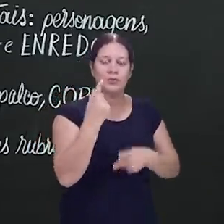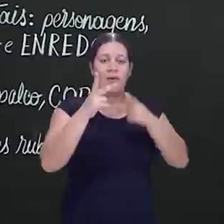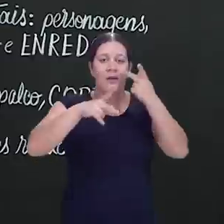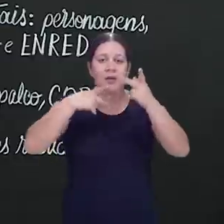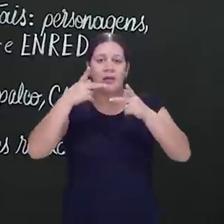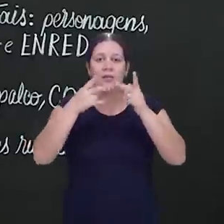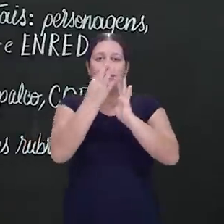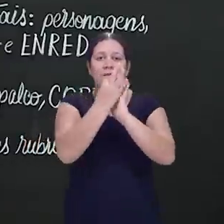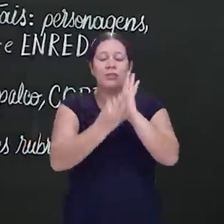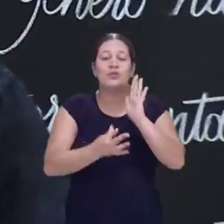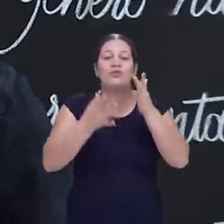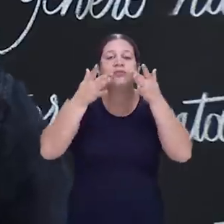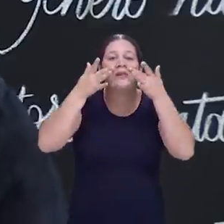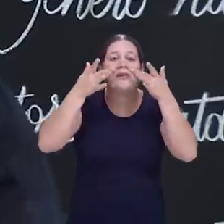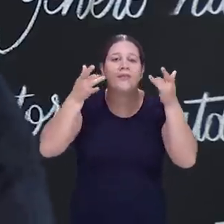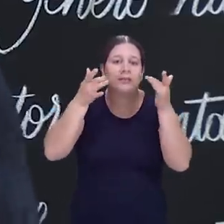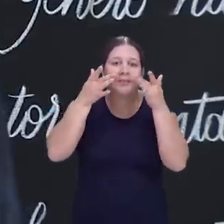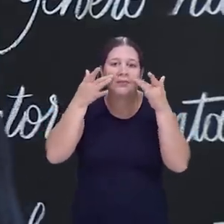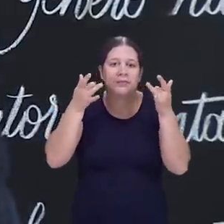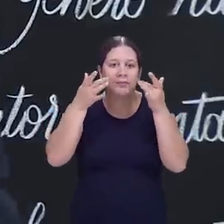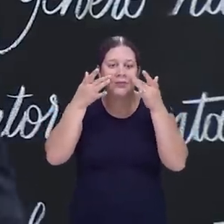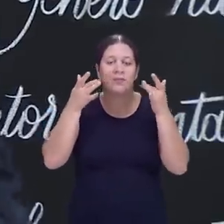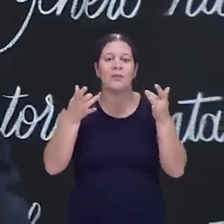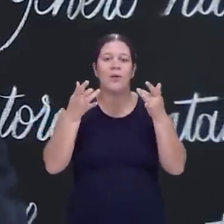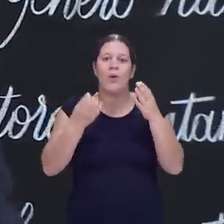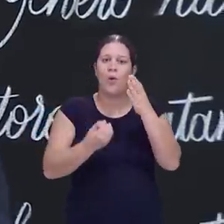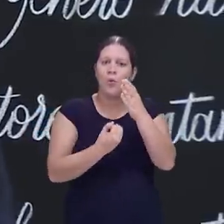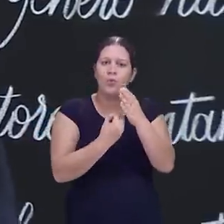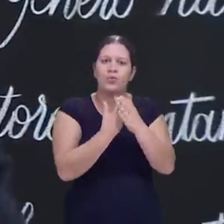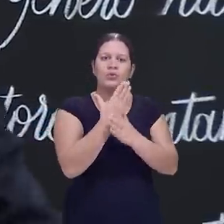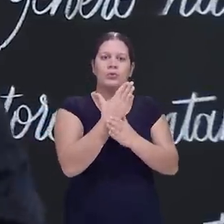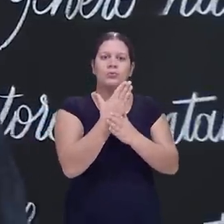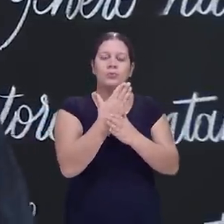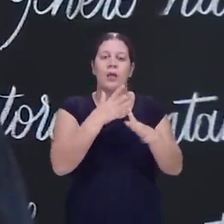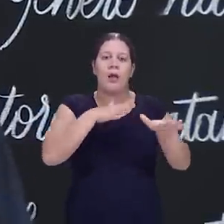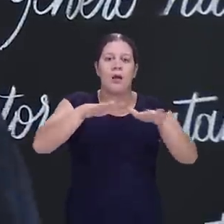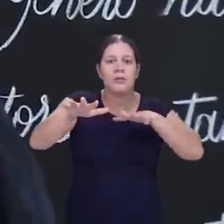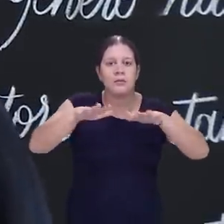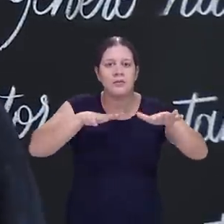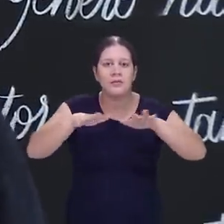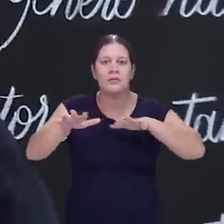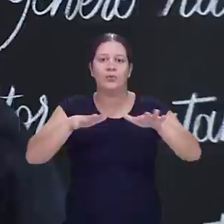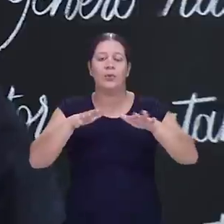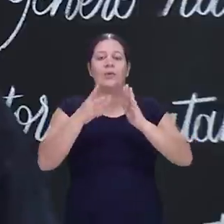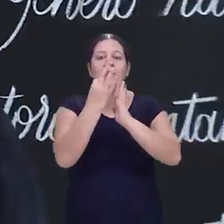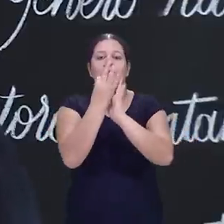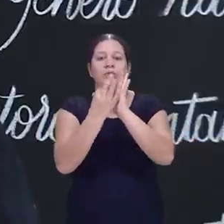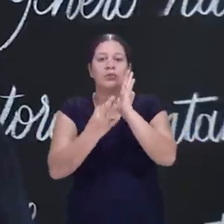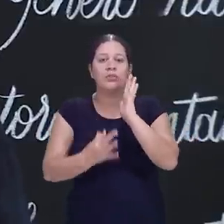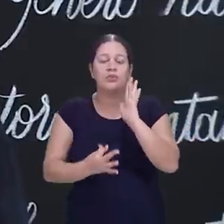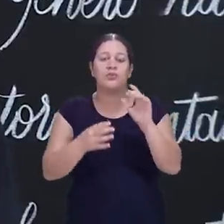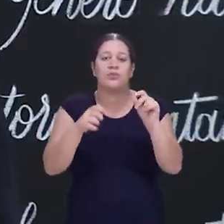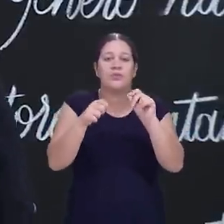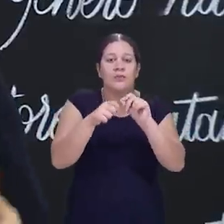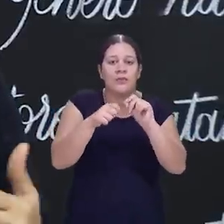a gente está falando de drama. E o drama na sua acepção original, que é ação. Ou seja, é um texto que é